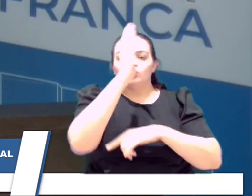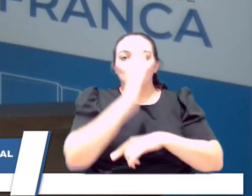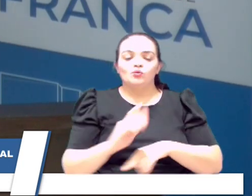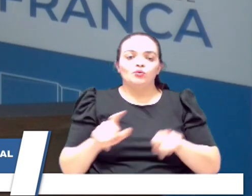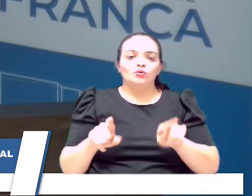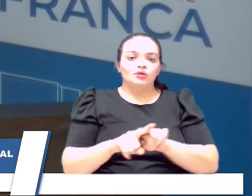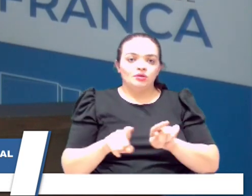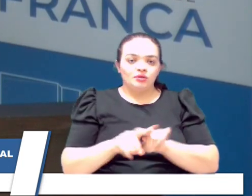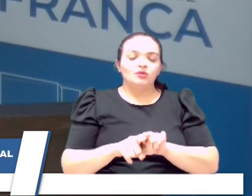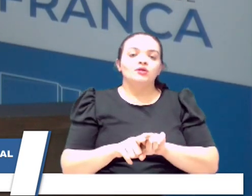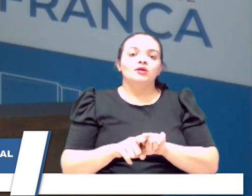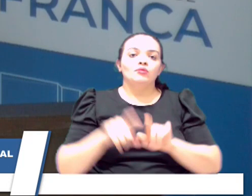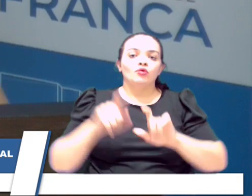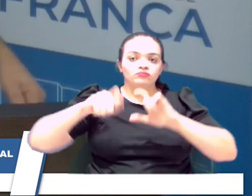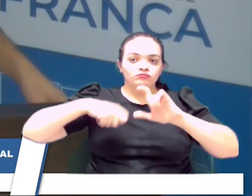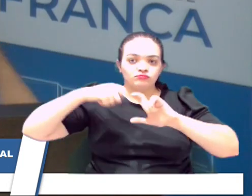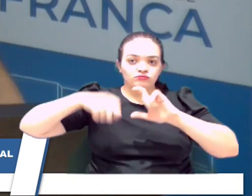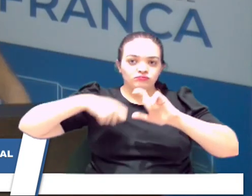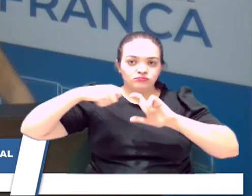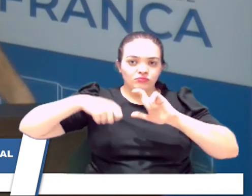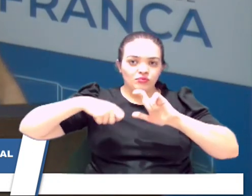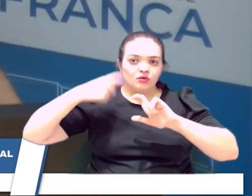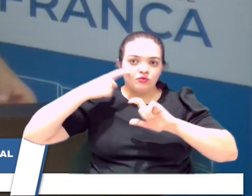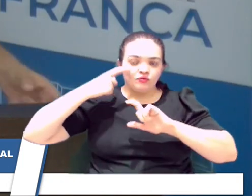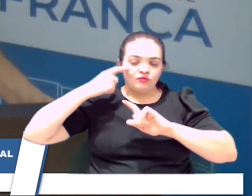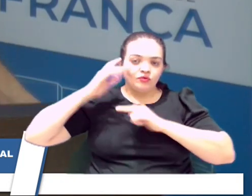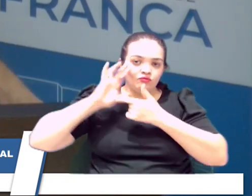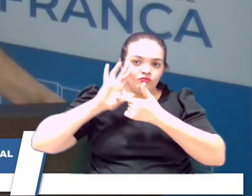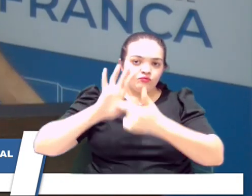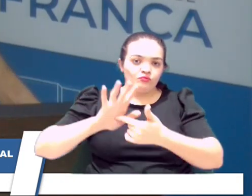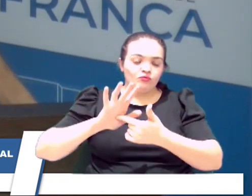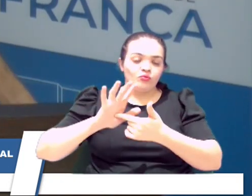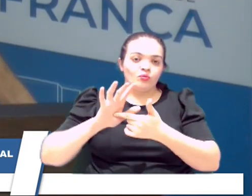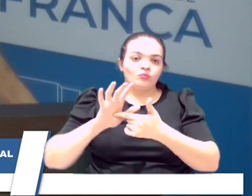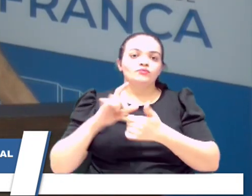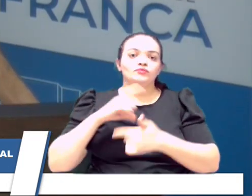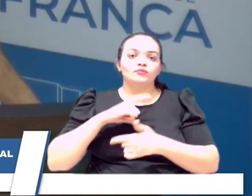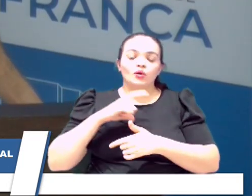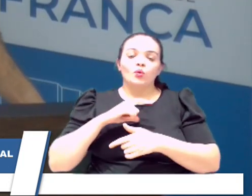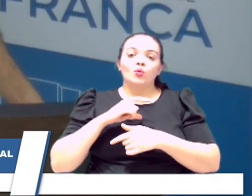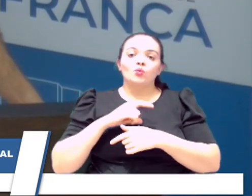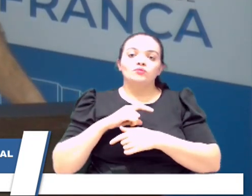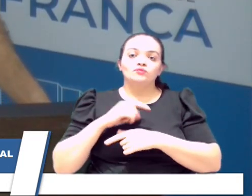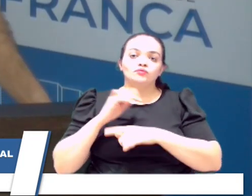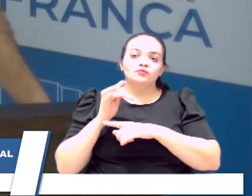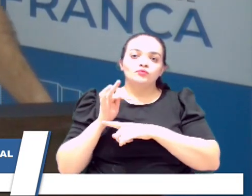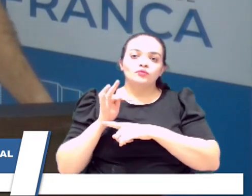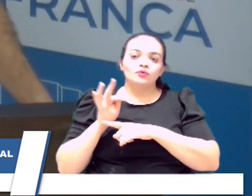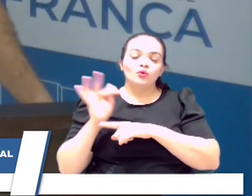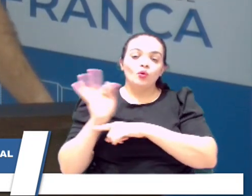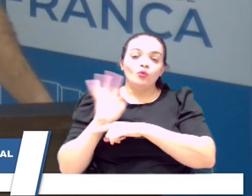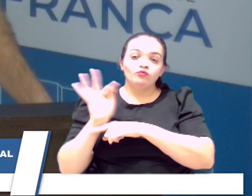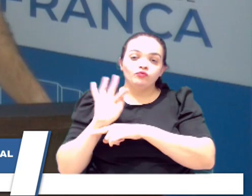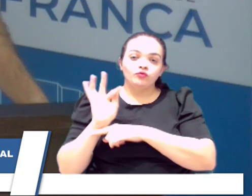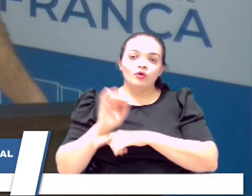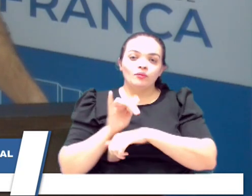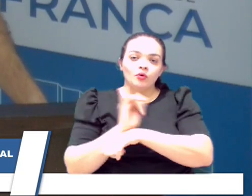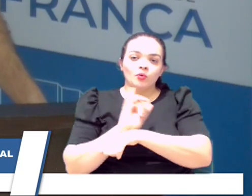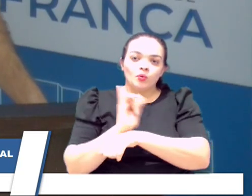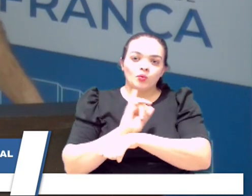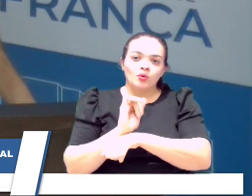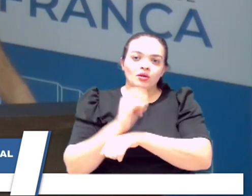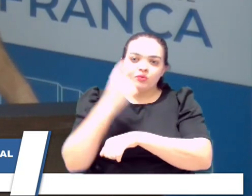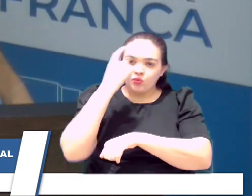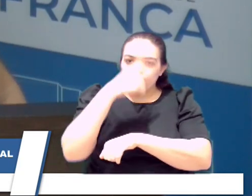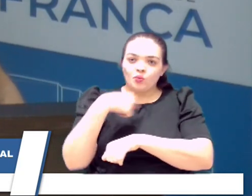nosso vídeo que vai ser passado depois da minha fala é um trecho do nosso documentário que está no YouTube, que passa de 1h30,